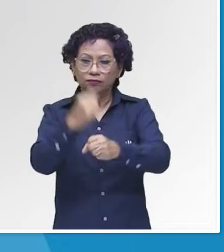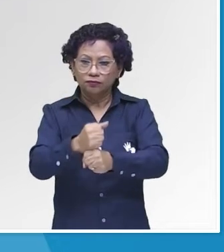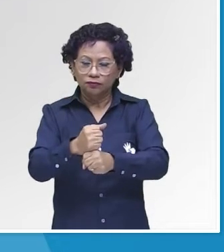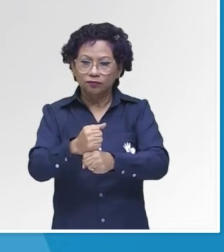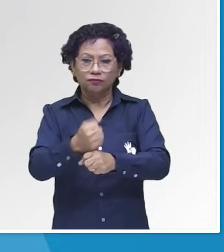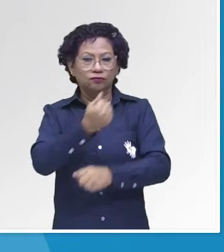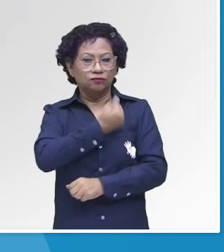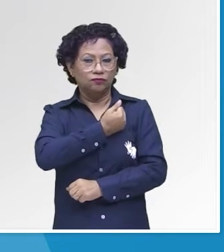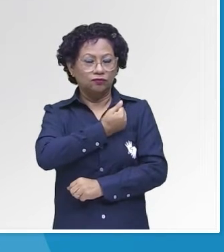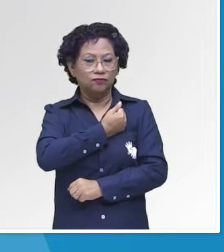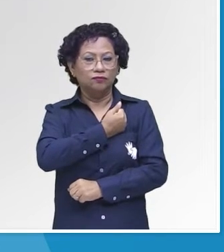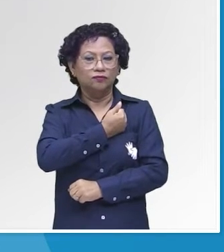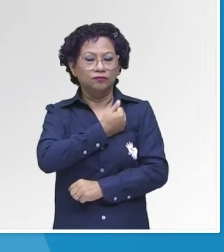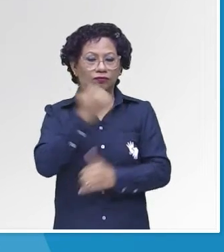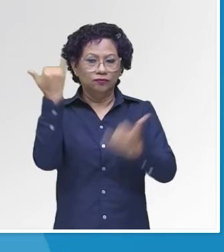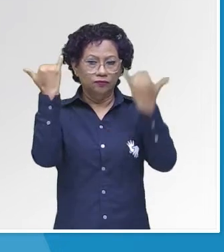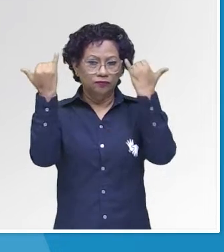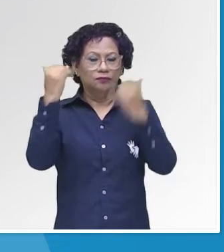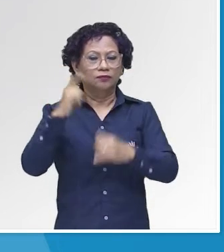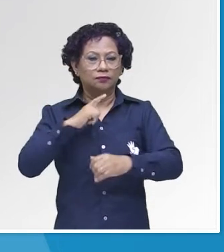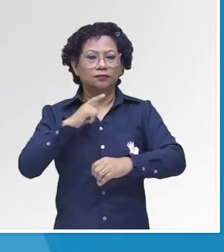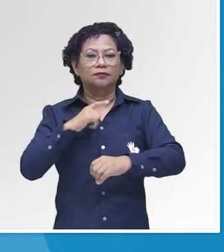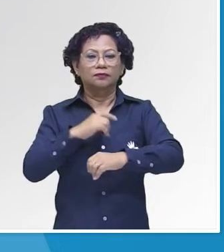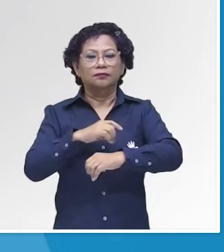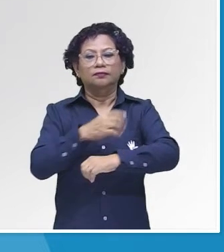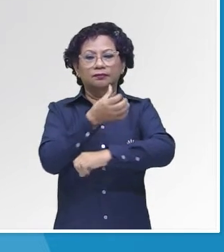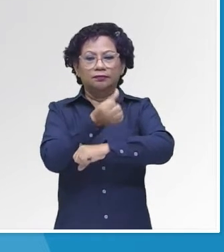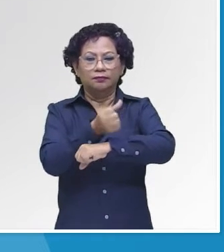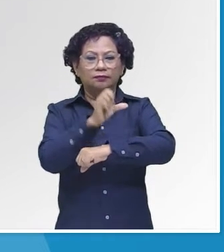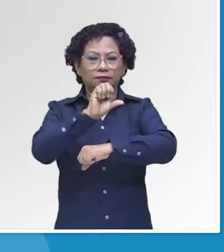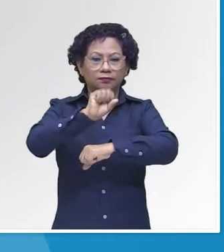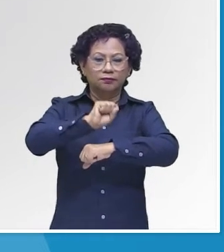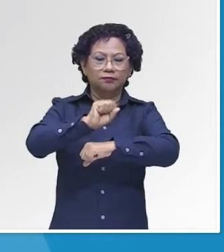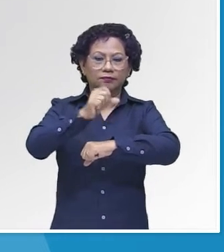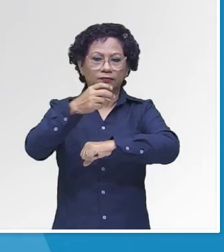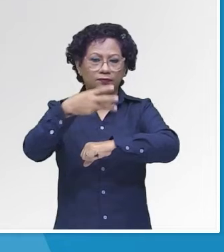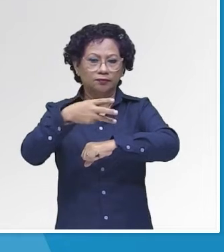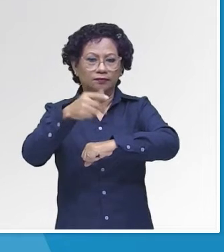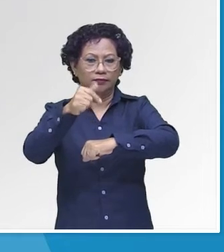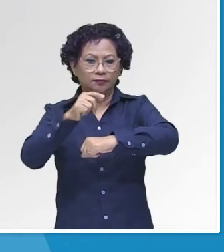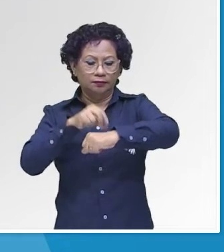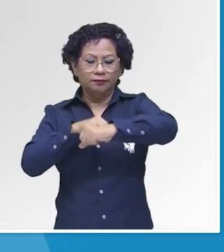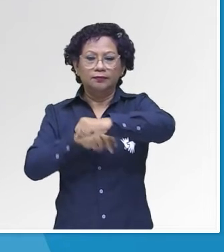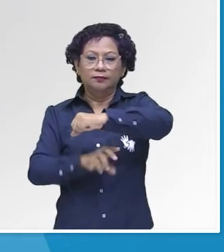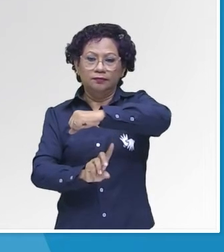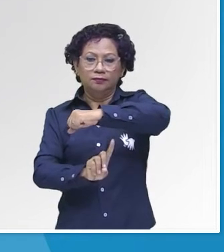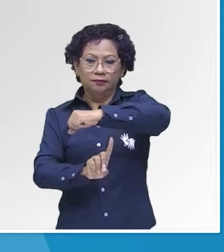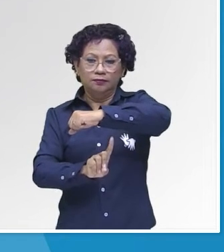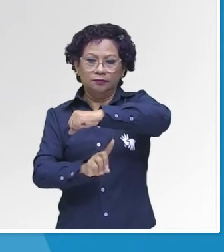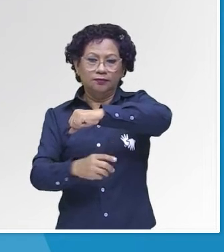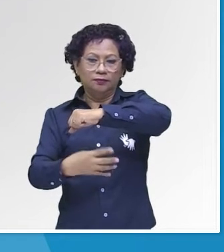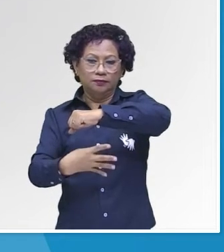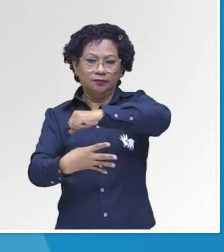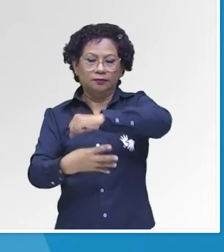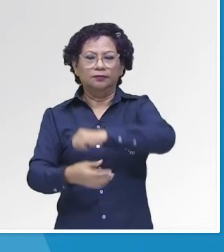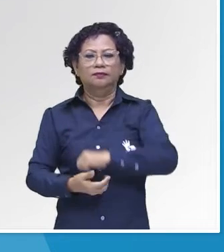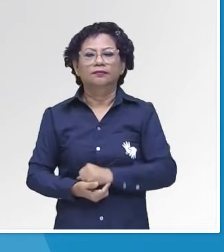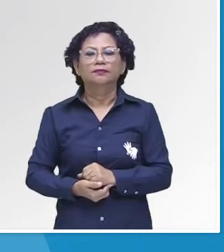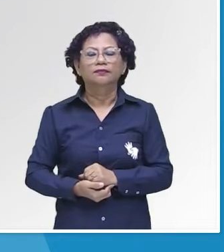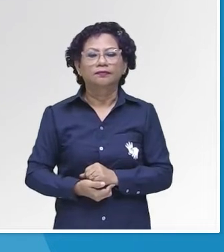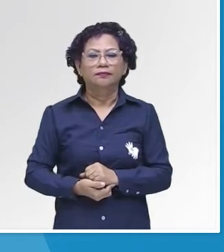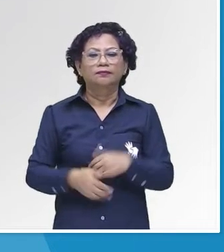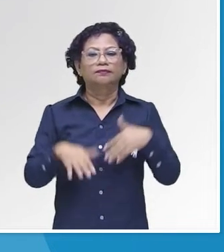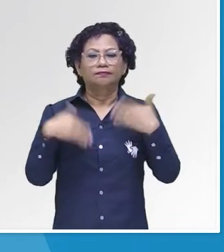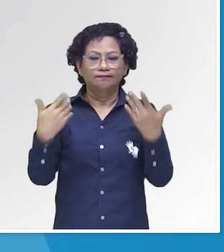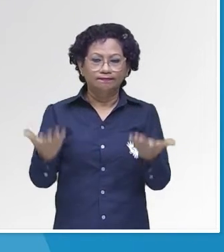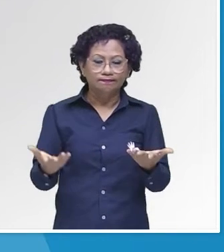de notas, tá bom? E a gente vai seguir na nossa aula, trazendo mais conteúdos para vocês, né? Nós temos aqui mais situações problemas,